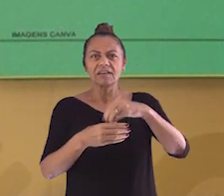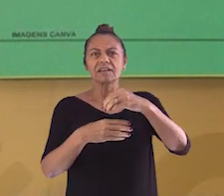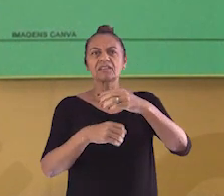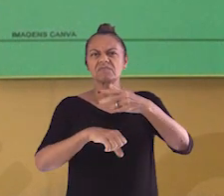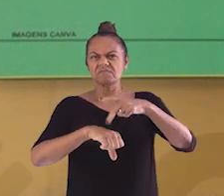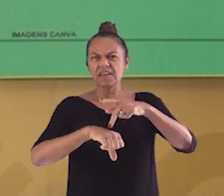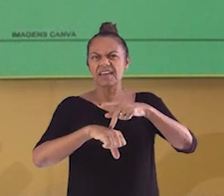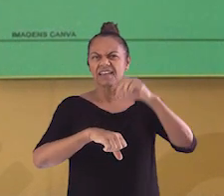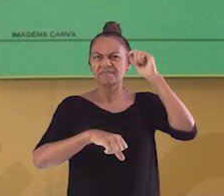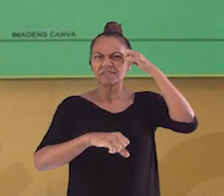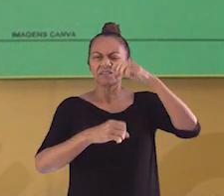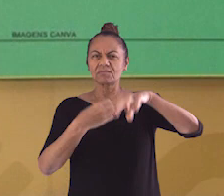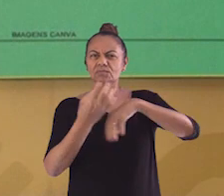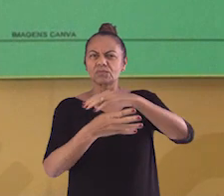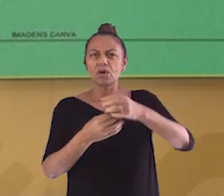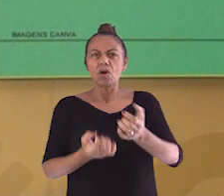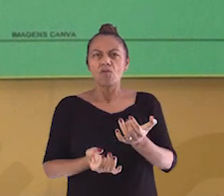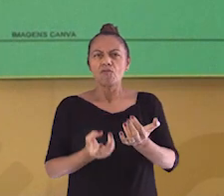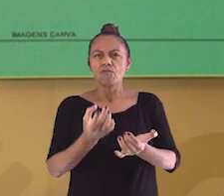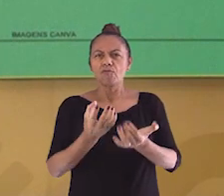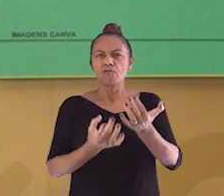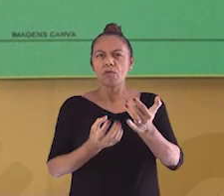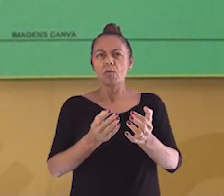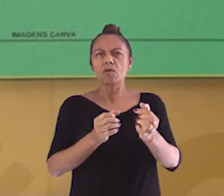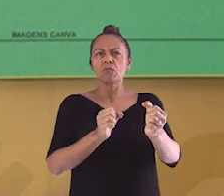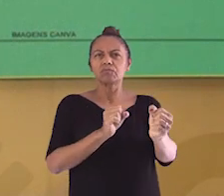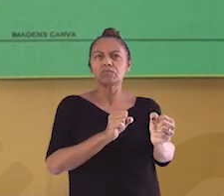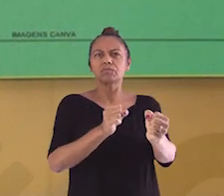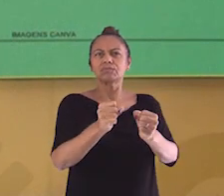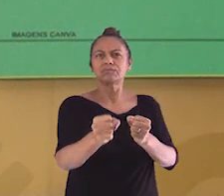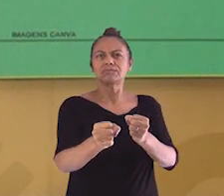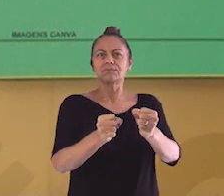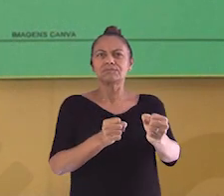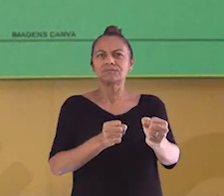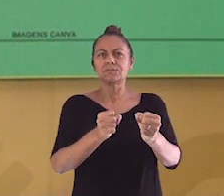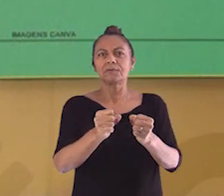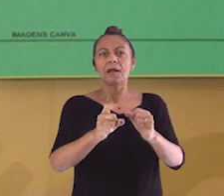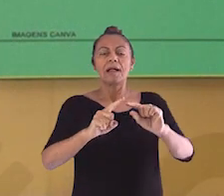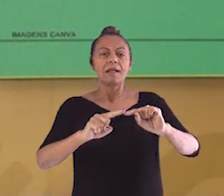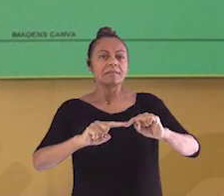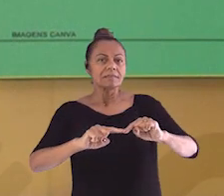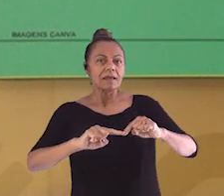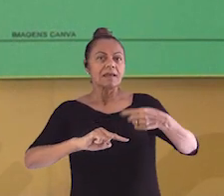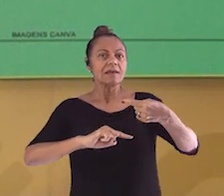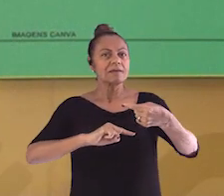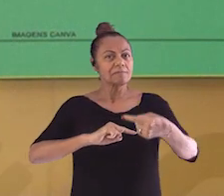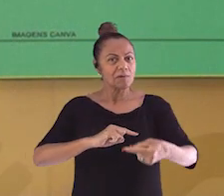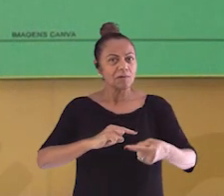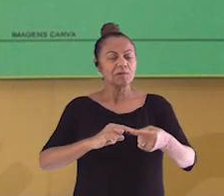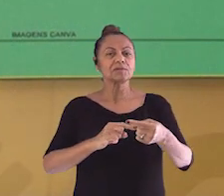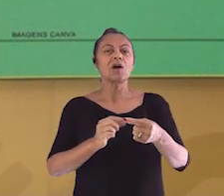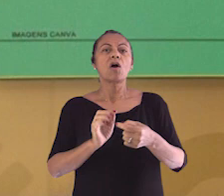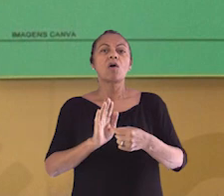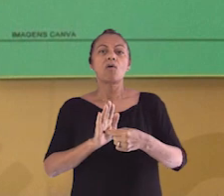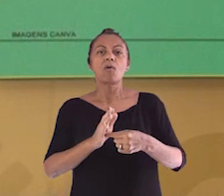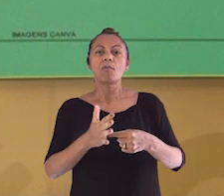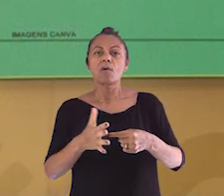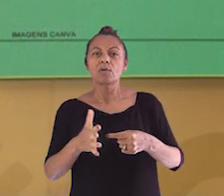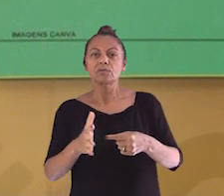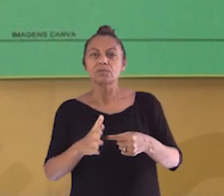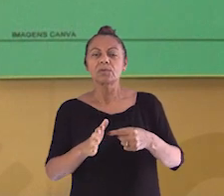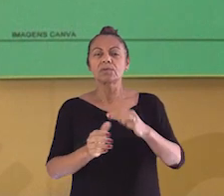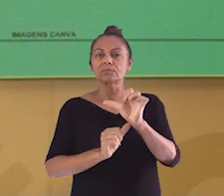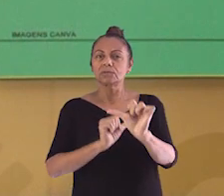mineral, né, junto com fogo e tal. Depois veio o petróleo, e aí o petróleo moveu os motores a combustão.